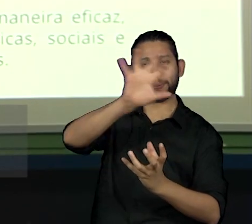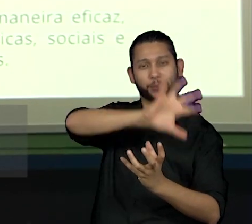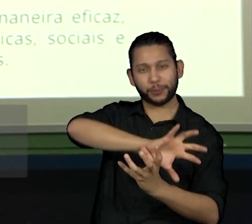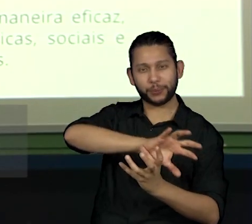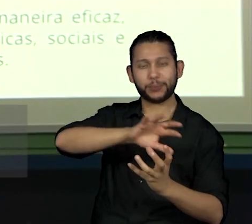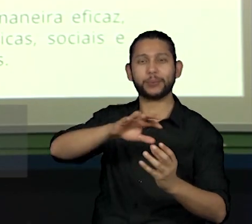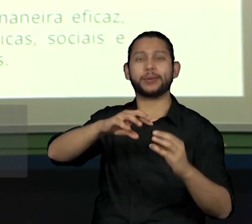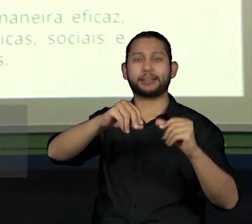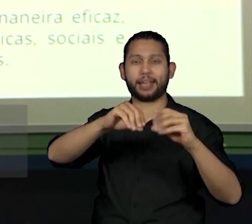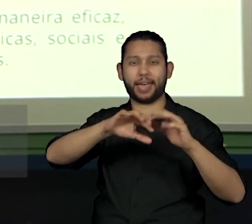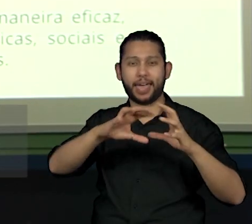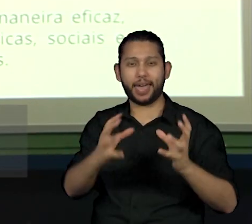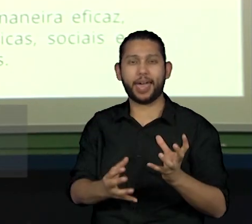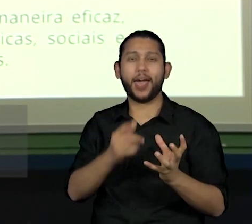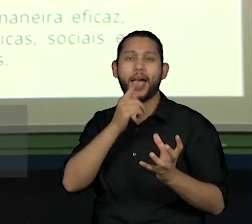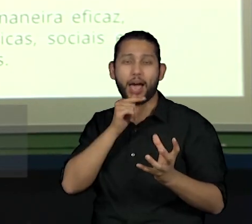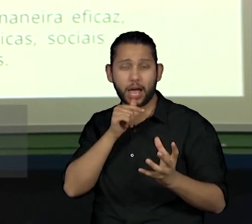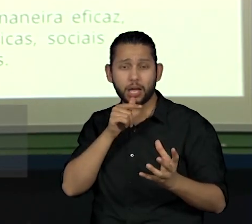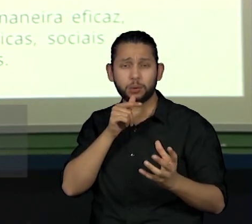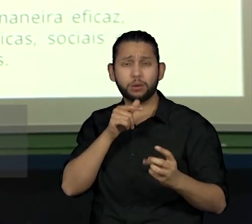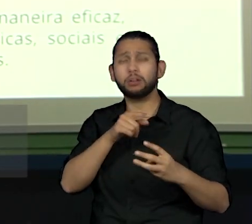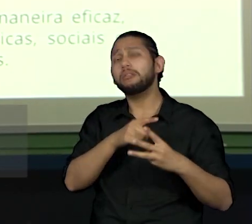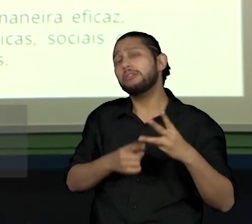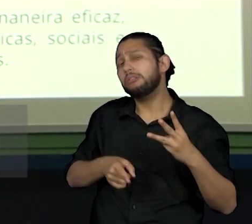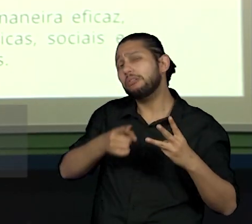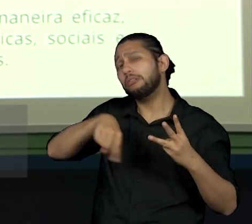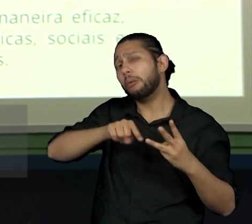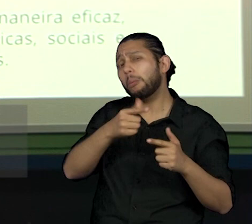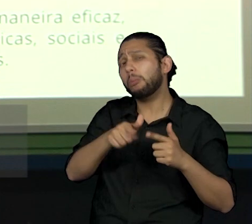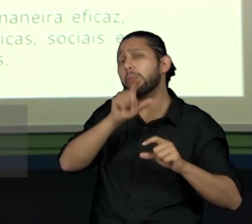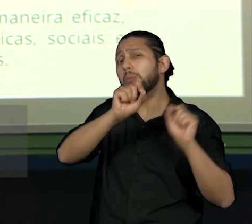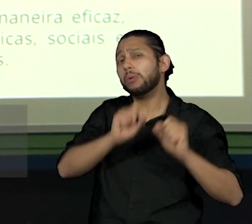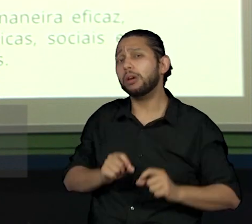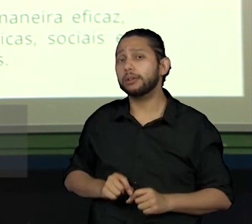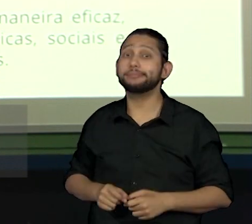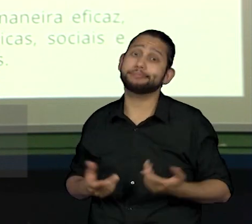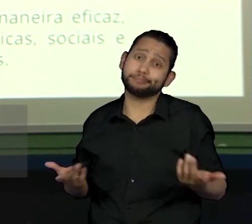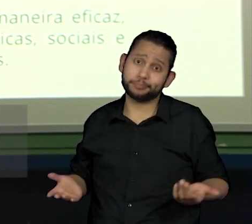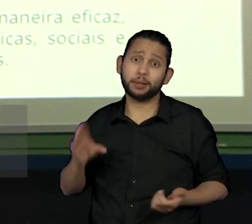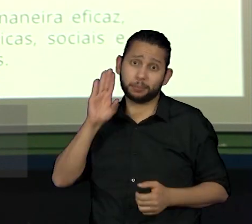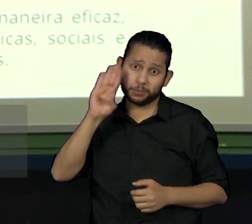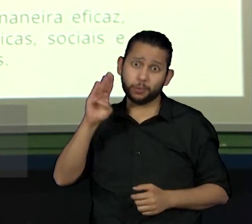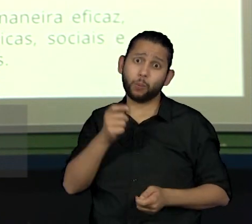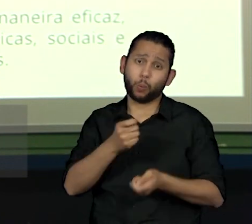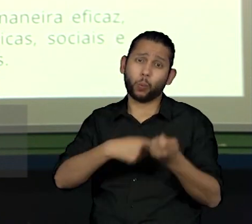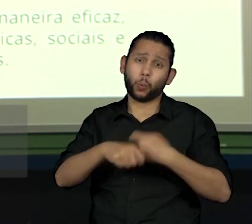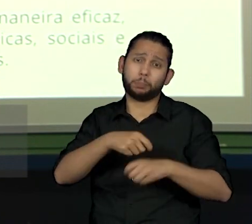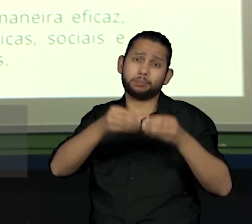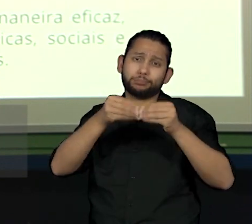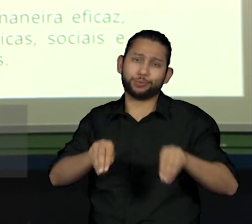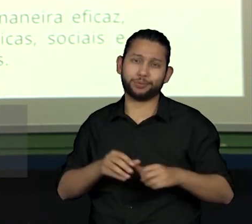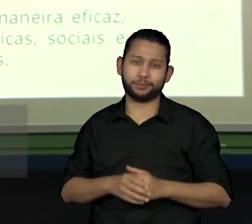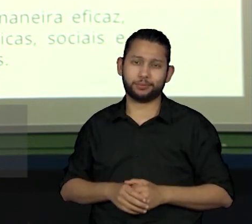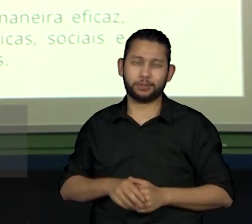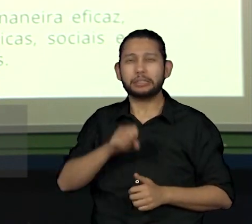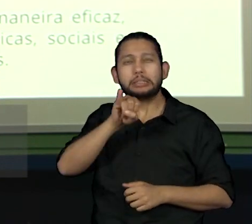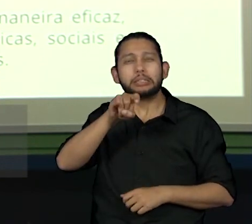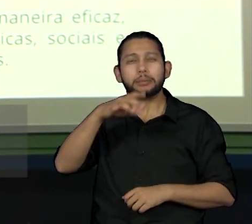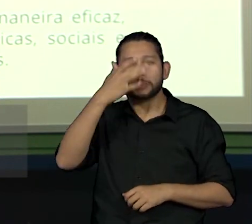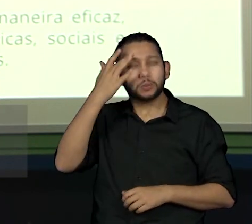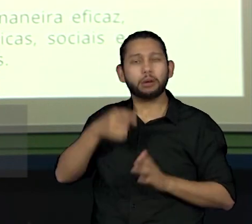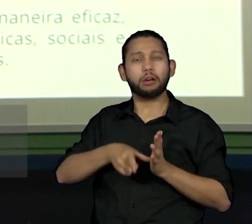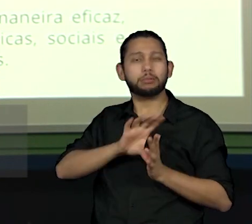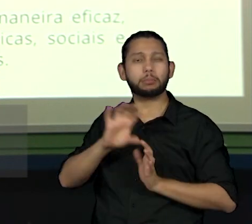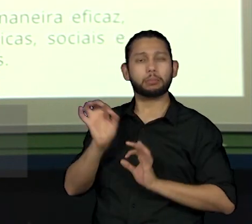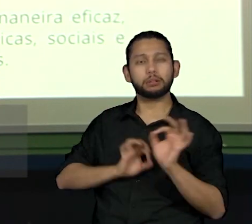Muitas economias são impactadas diretamente se não tem um controle efetivo